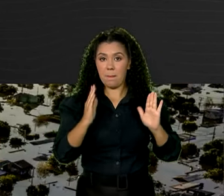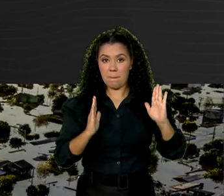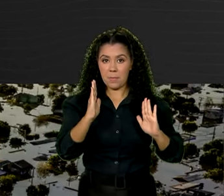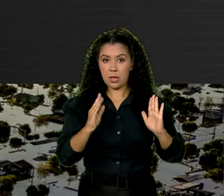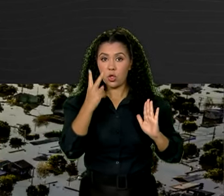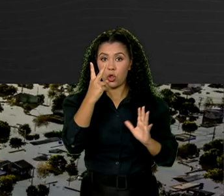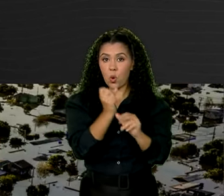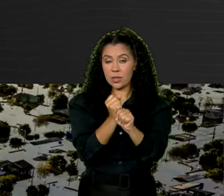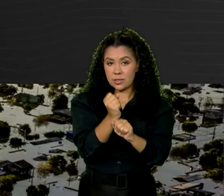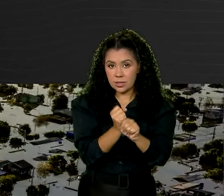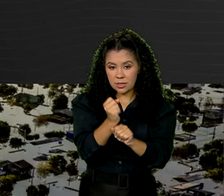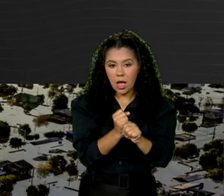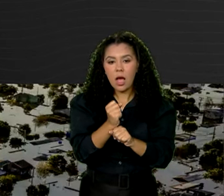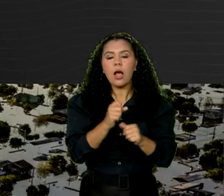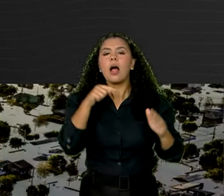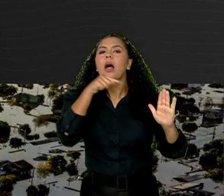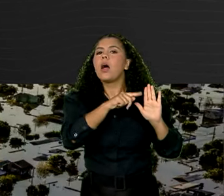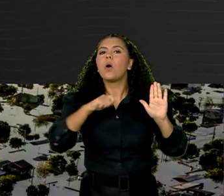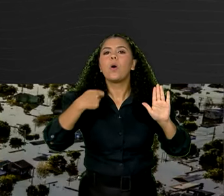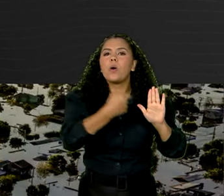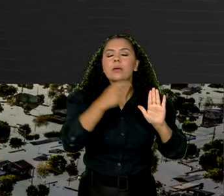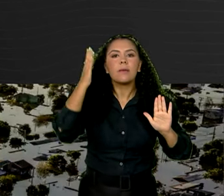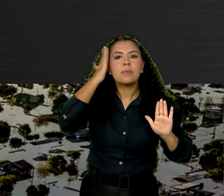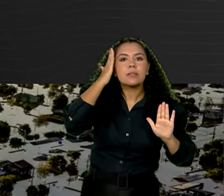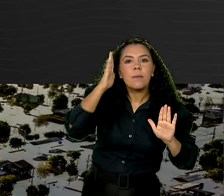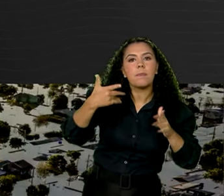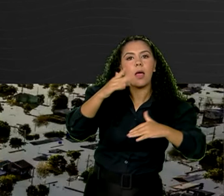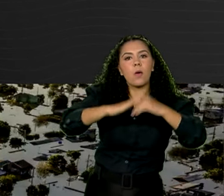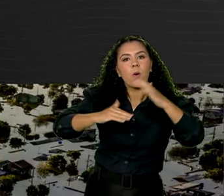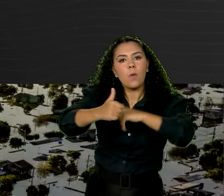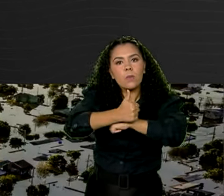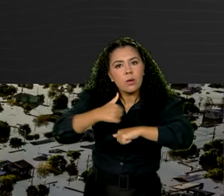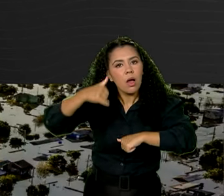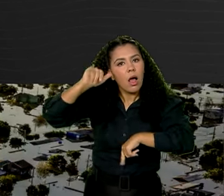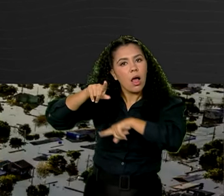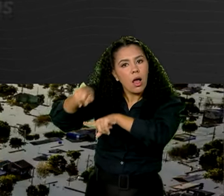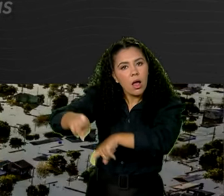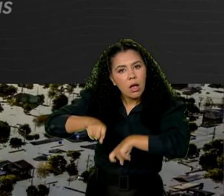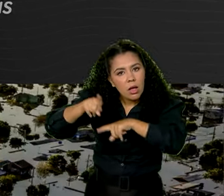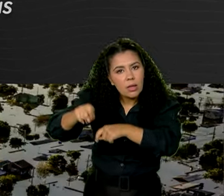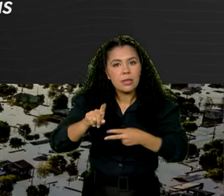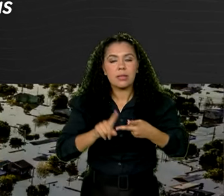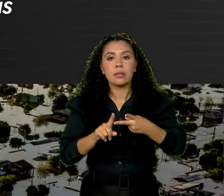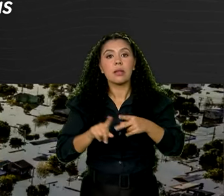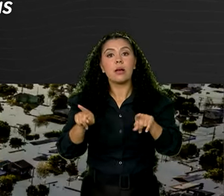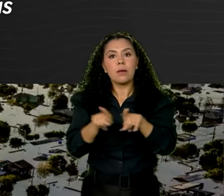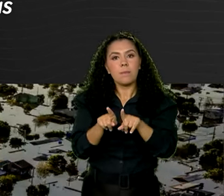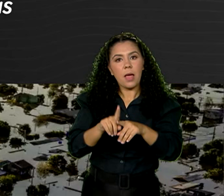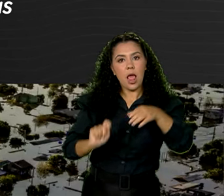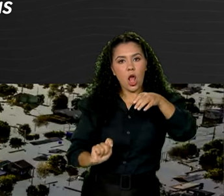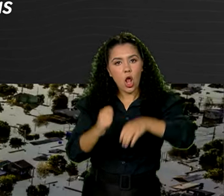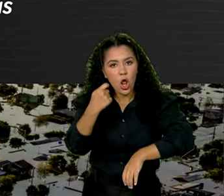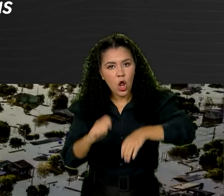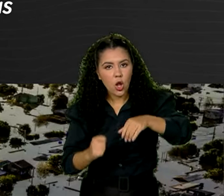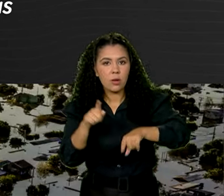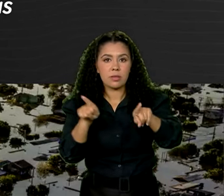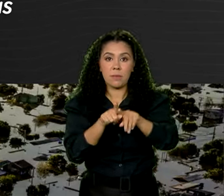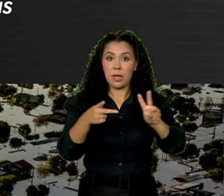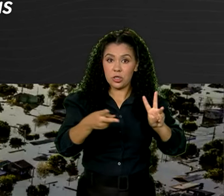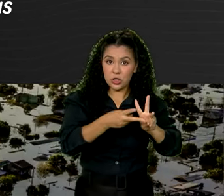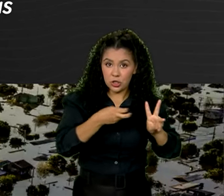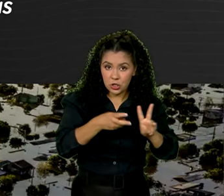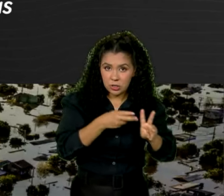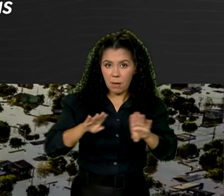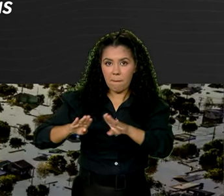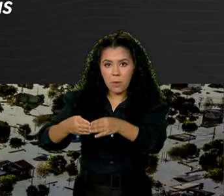é usado para identificar agricultores, assentados, extrativistas, quilombolas e indígenas